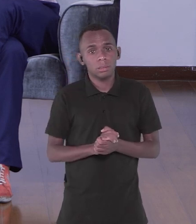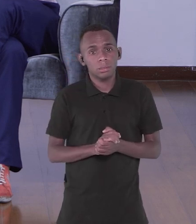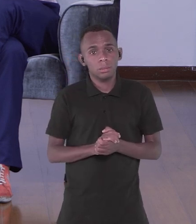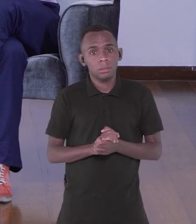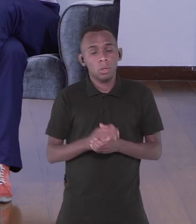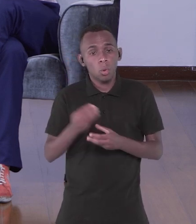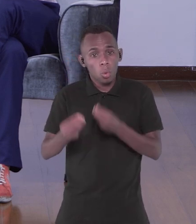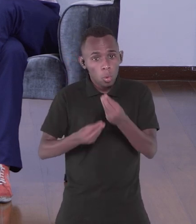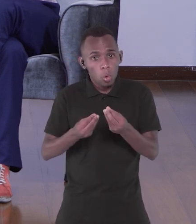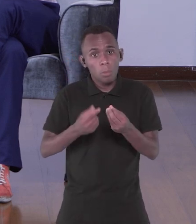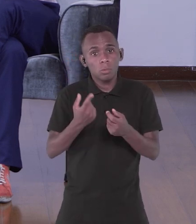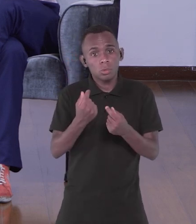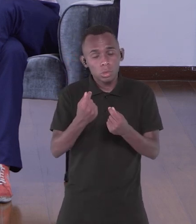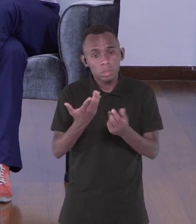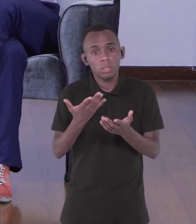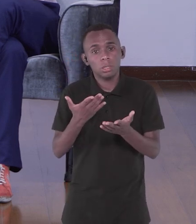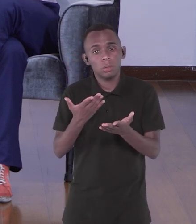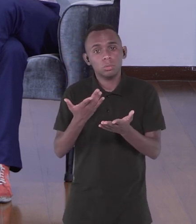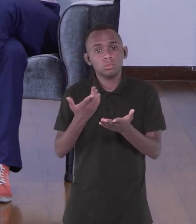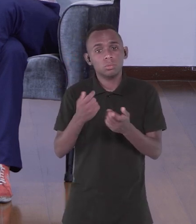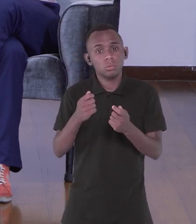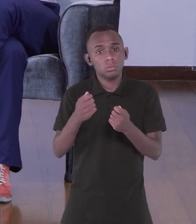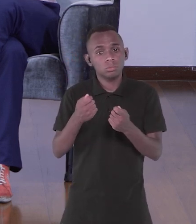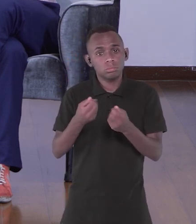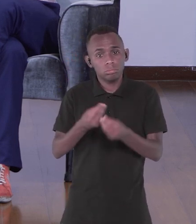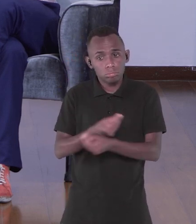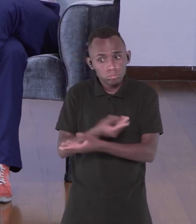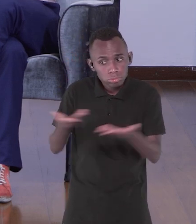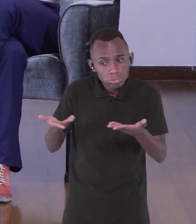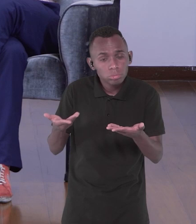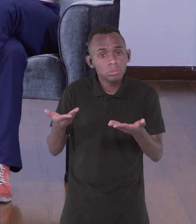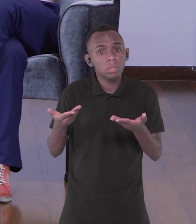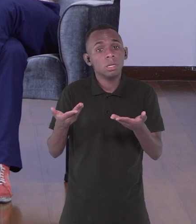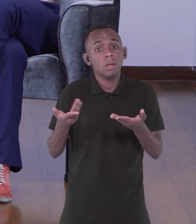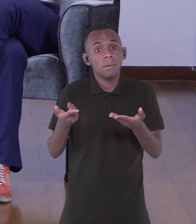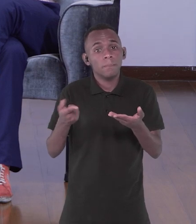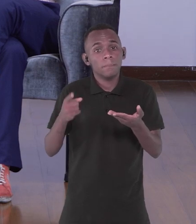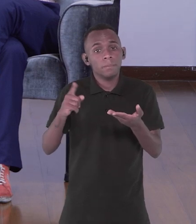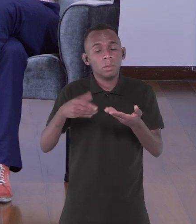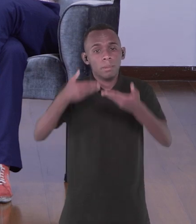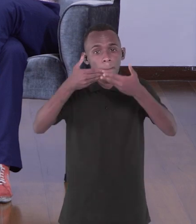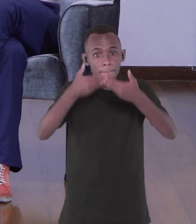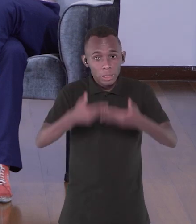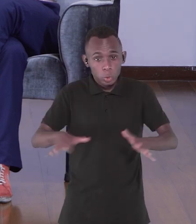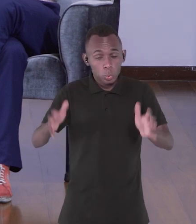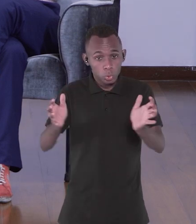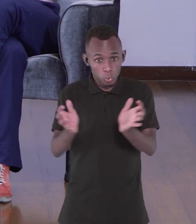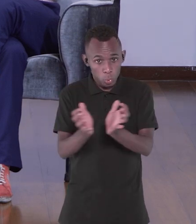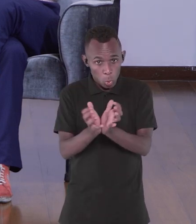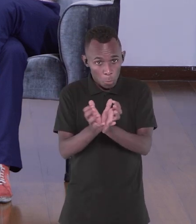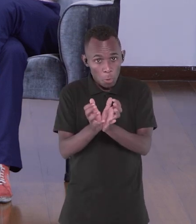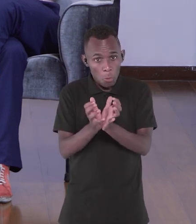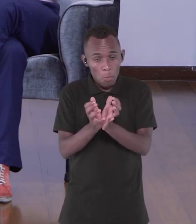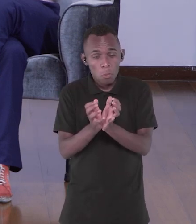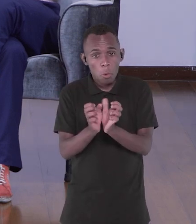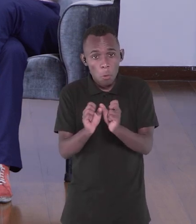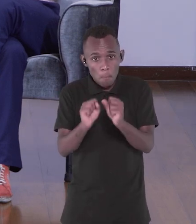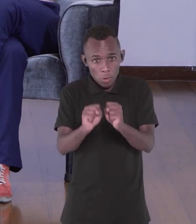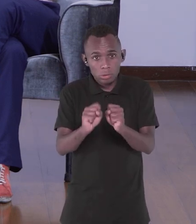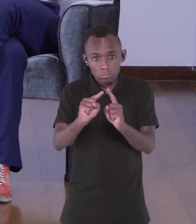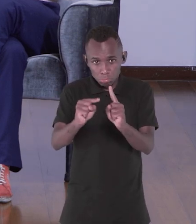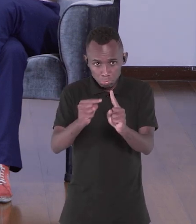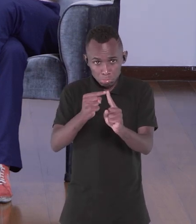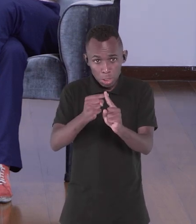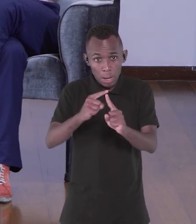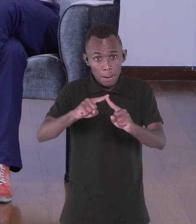aquilo é realizado. Essa abertura dos clubes, ela poderia ser muito positiva.